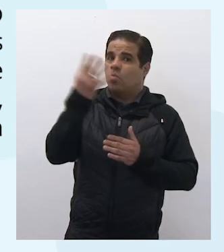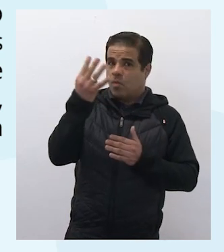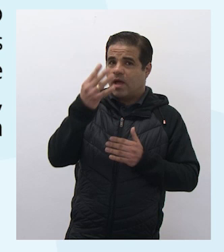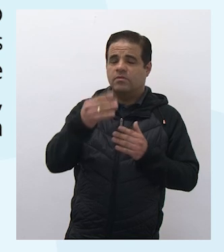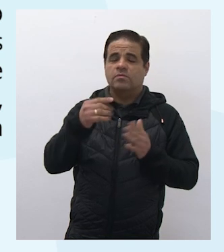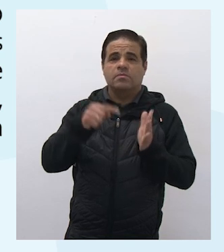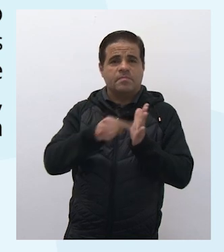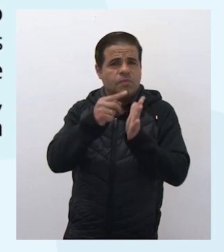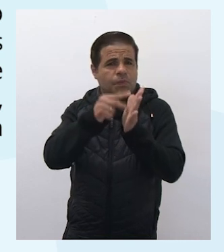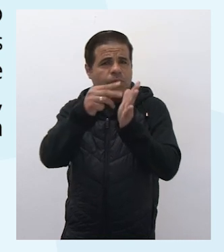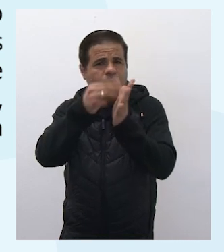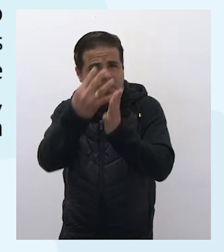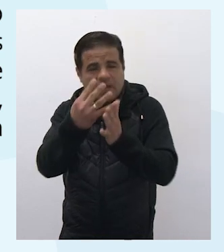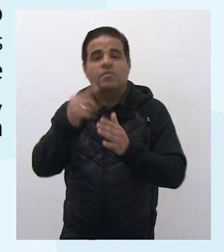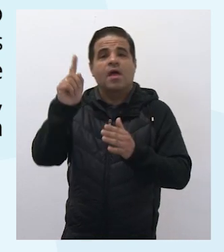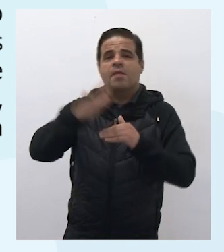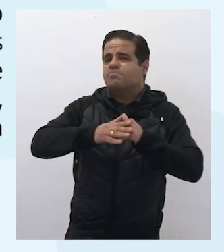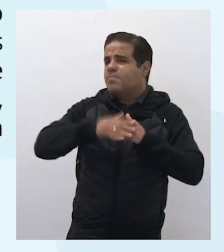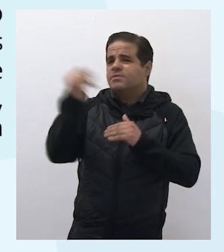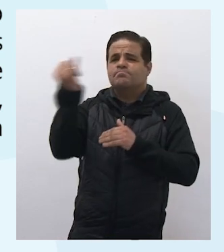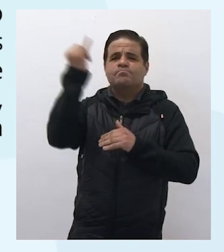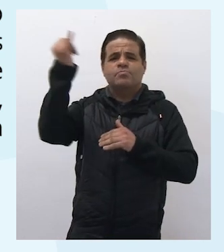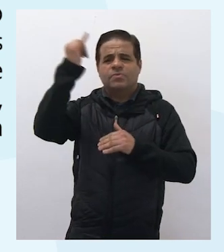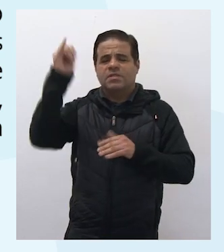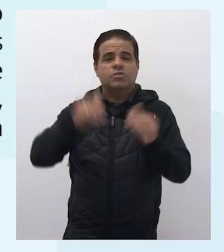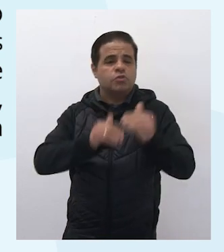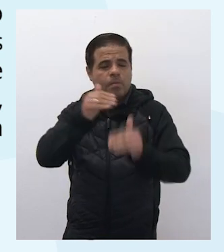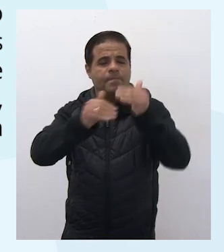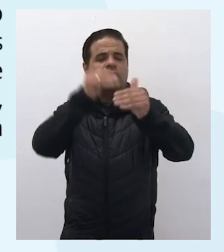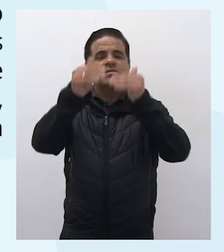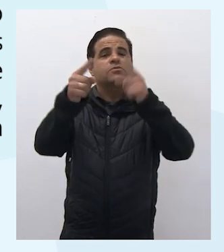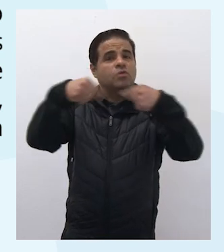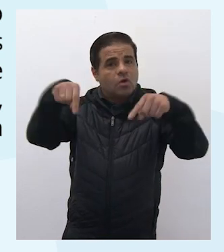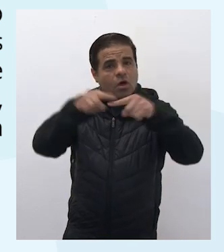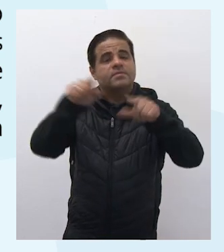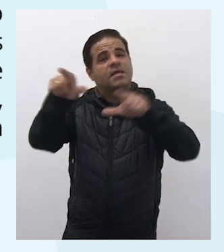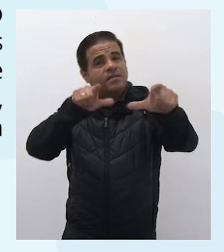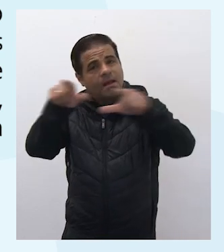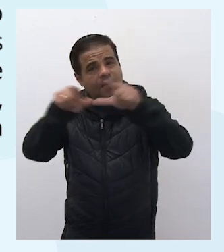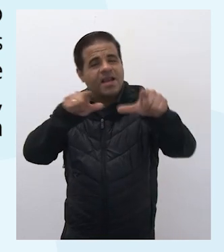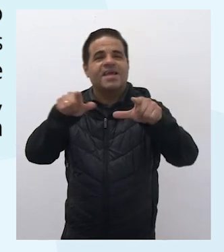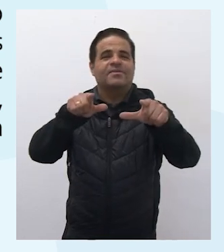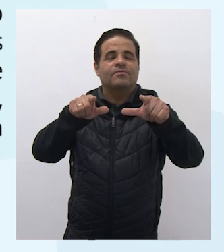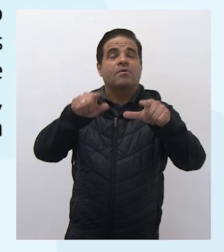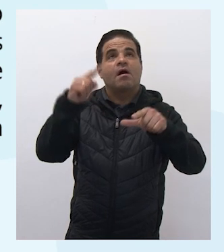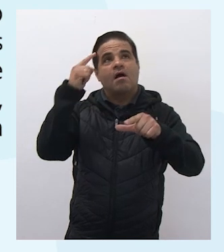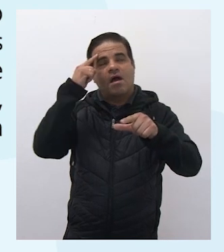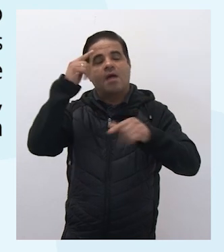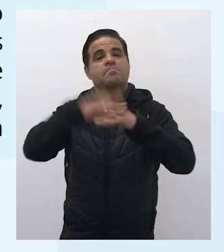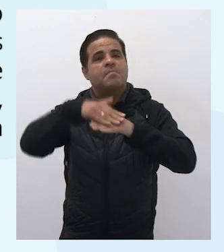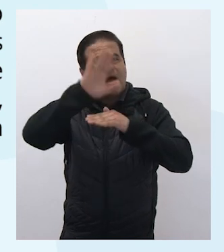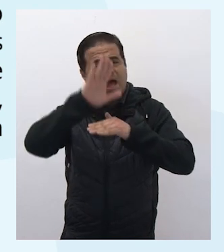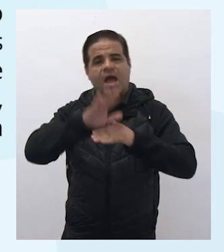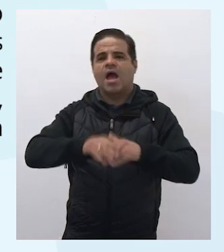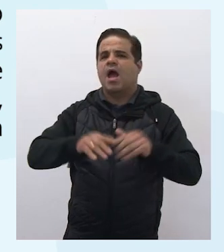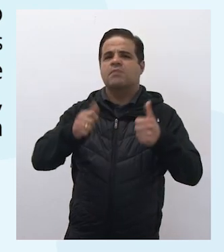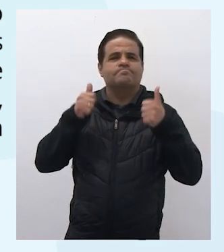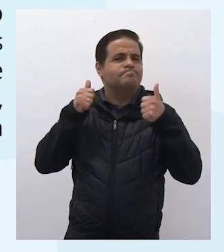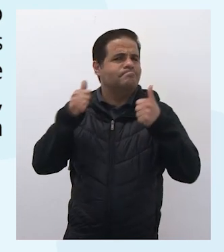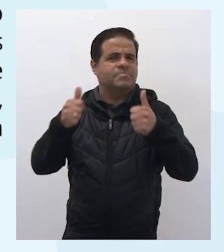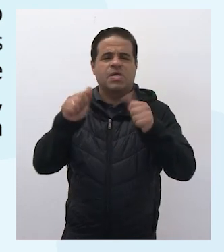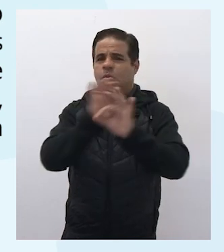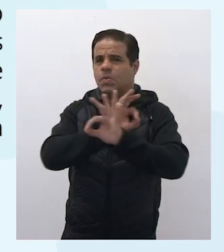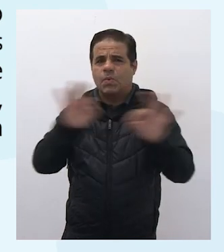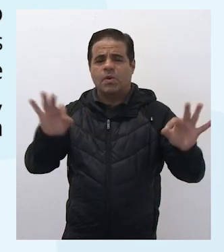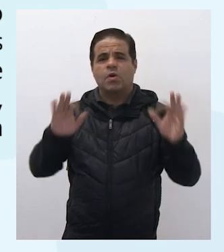passo, e que são as mais importantes do processo que a gente está trabalhando. E aí, quanto mais robustas